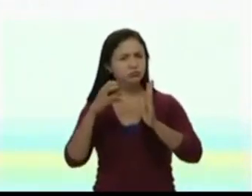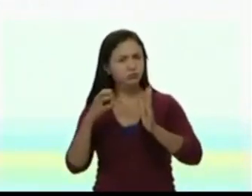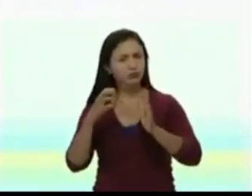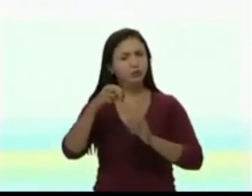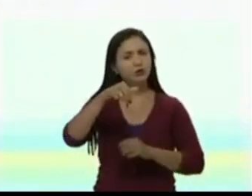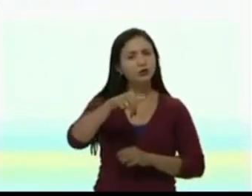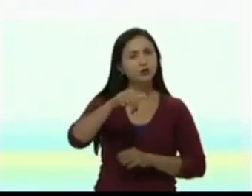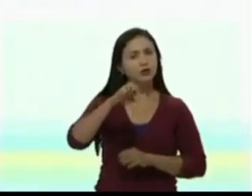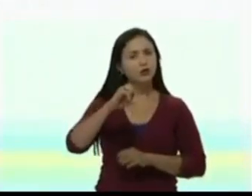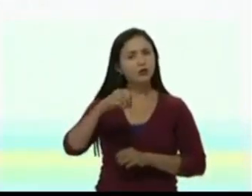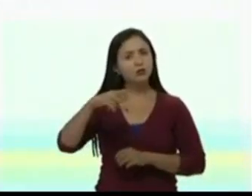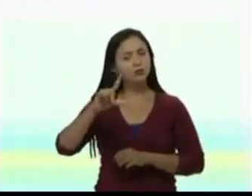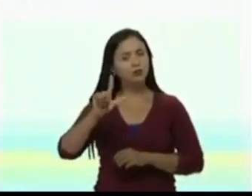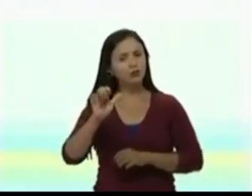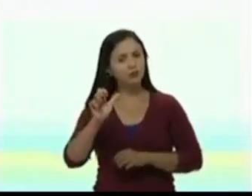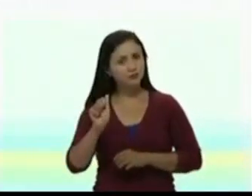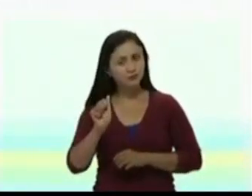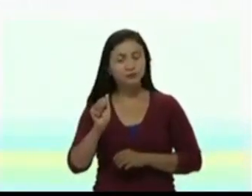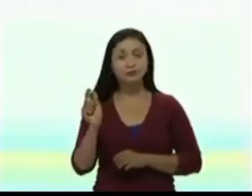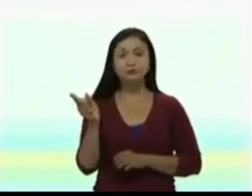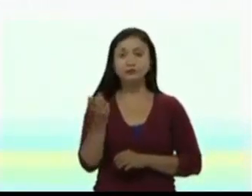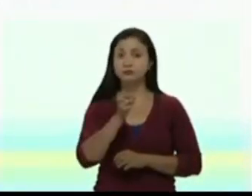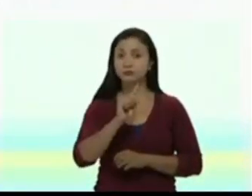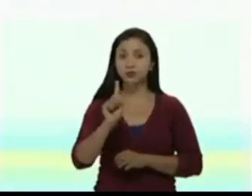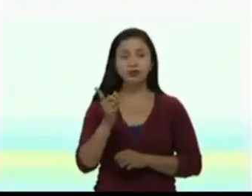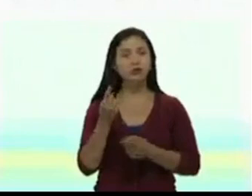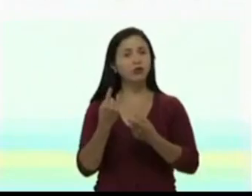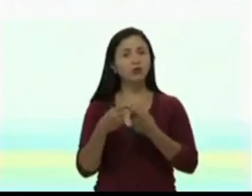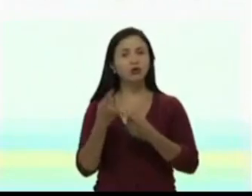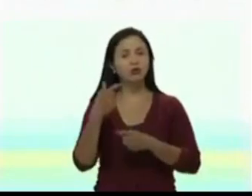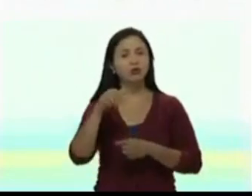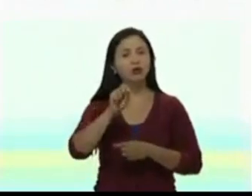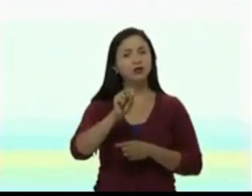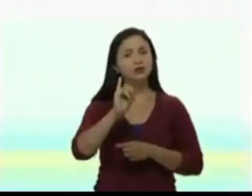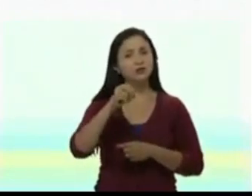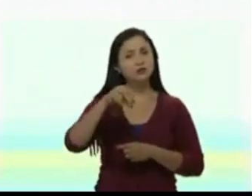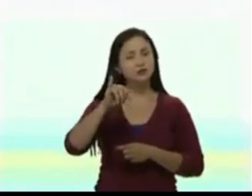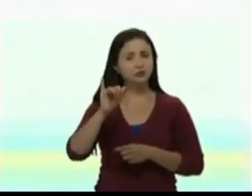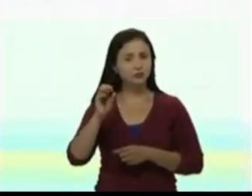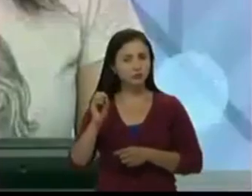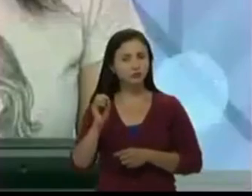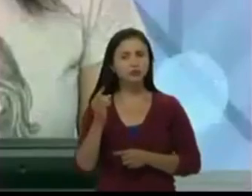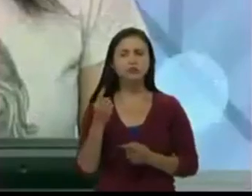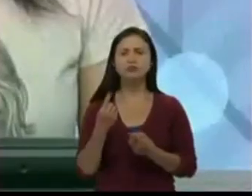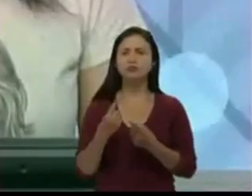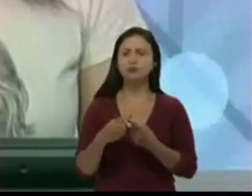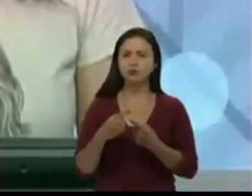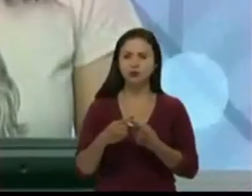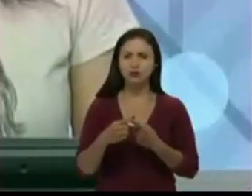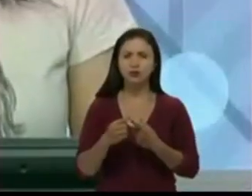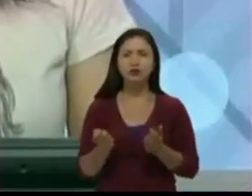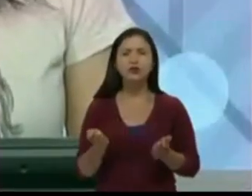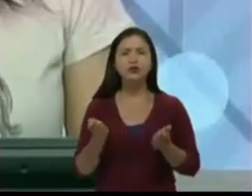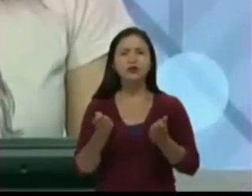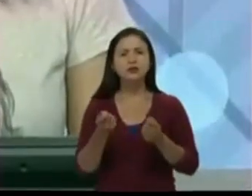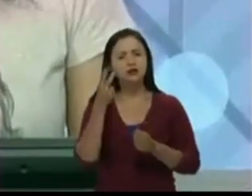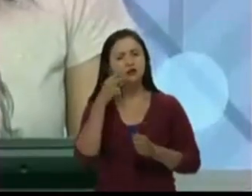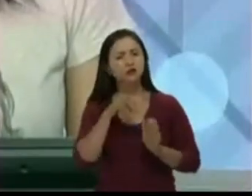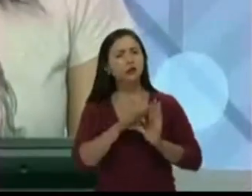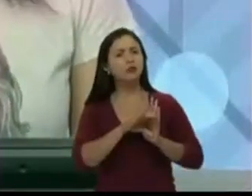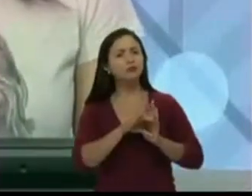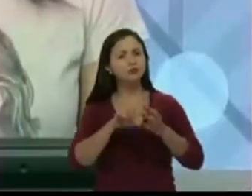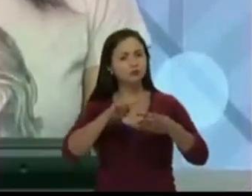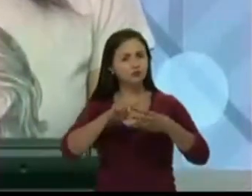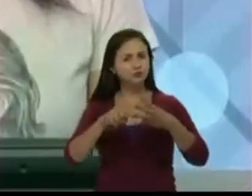neoplasia? Não, porque essas palavras não são sinônimas. Por que não? Vamos então para a definição dessas três